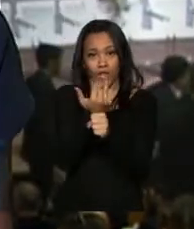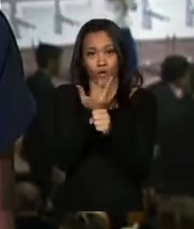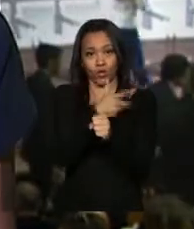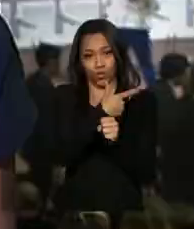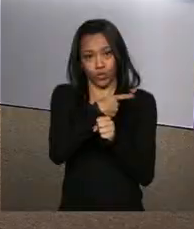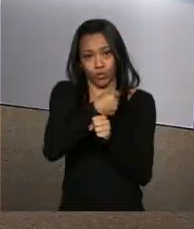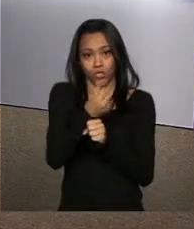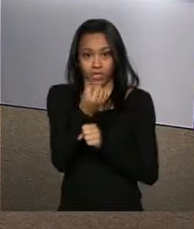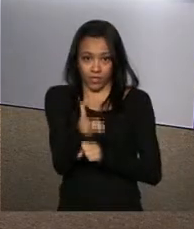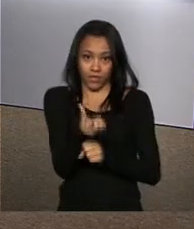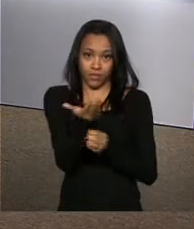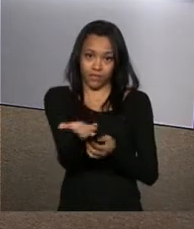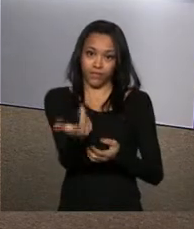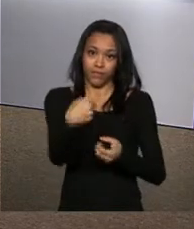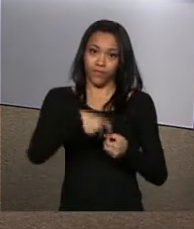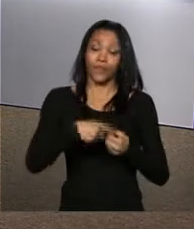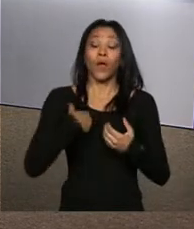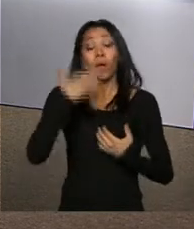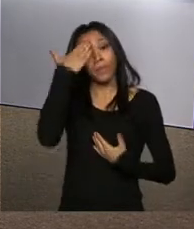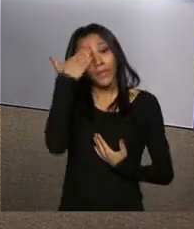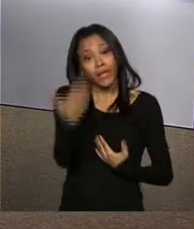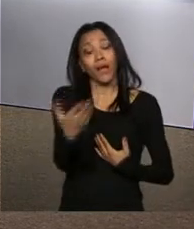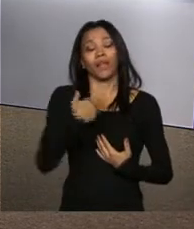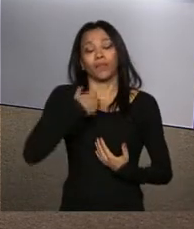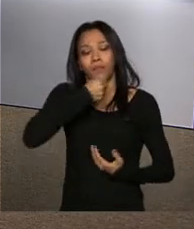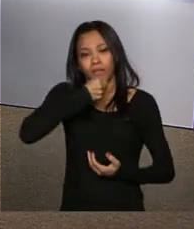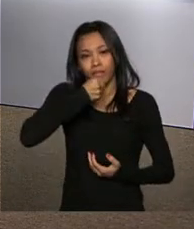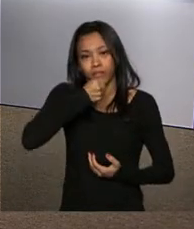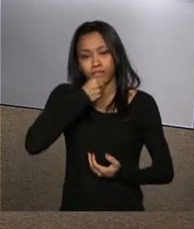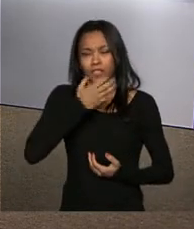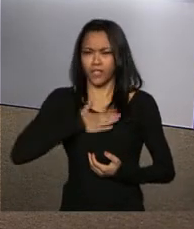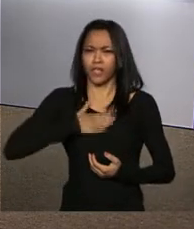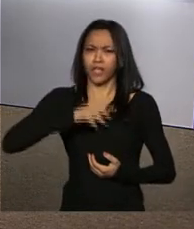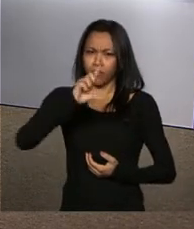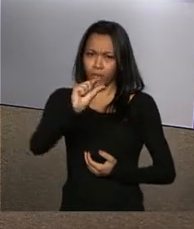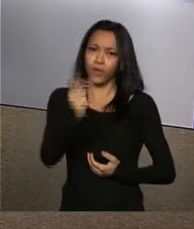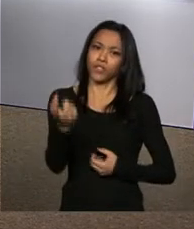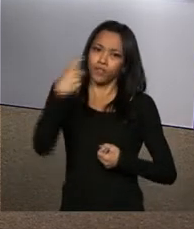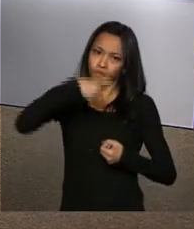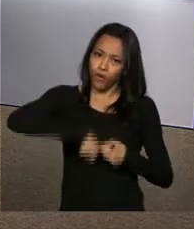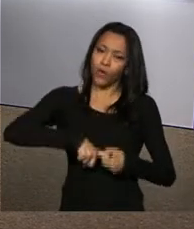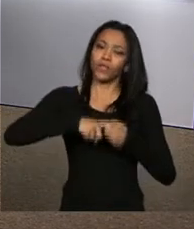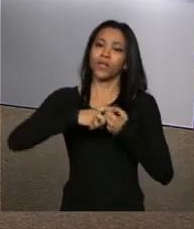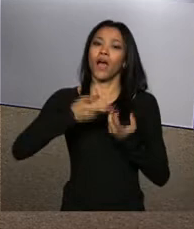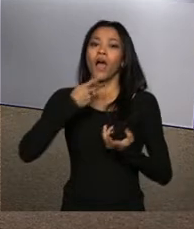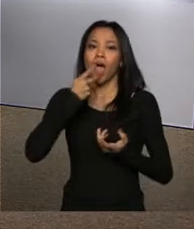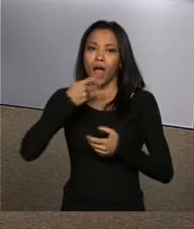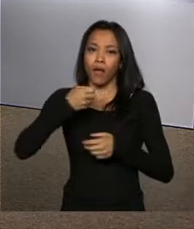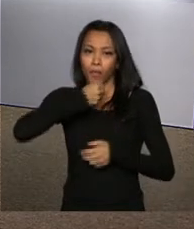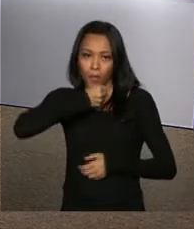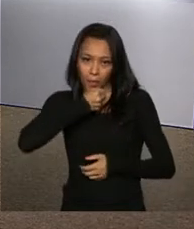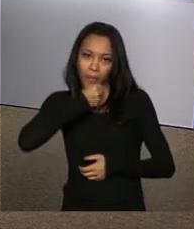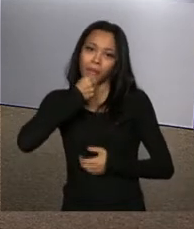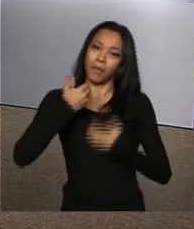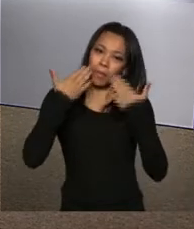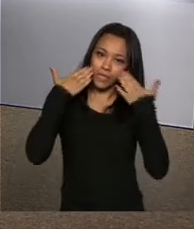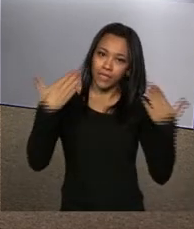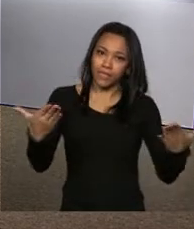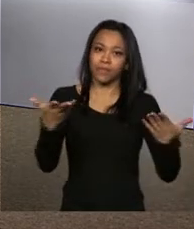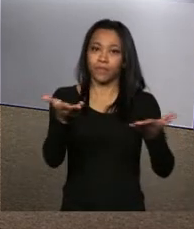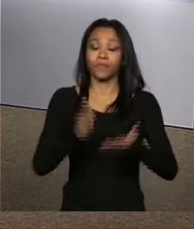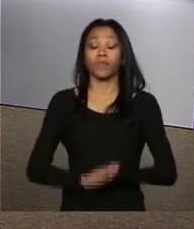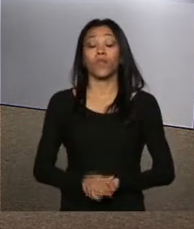estúdio. Obrigada, Ana. Obrigada também pela entrevista. Daqui a pouco a gente volta a falar com você aí na apresentação da Tocha Olímpica.